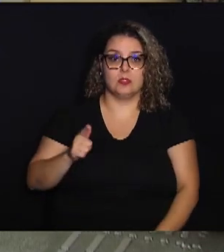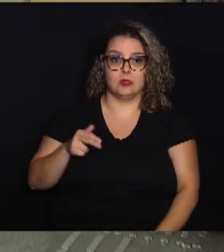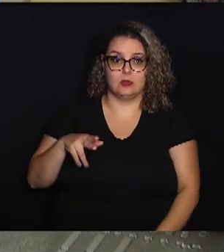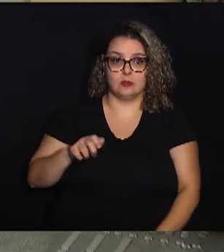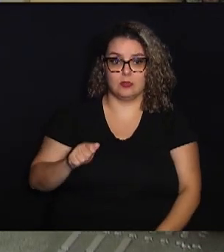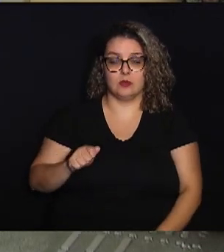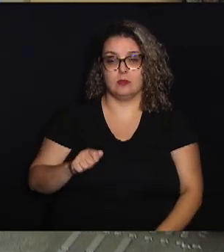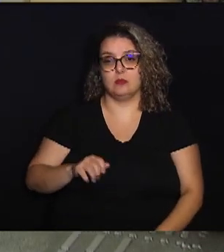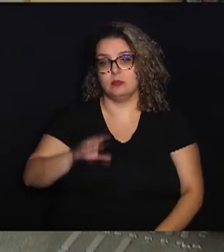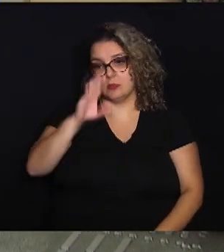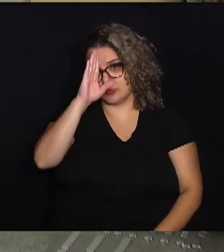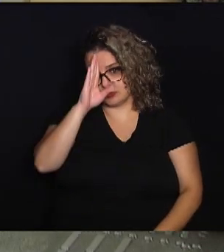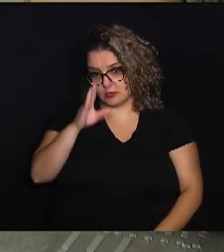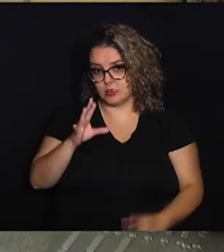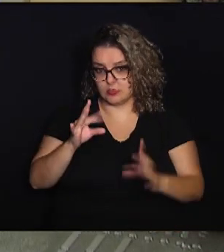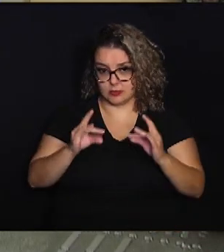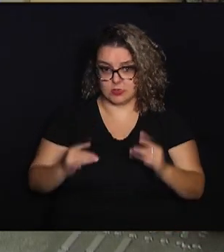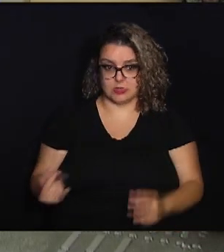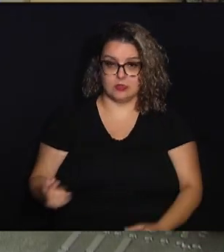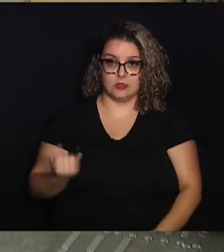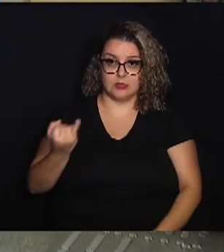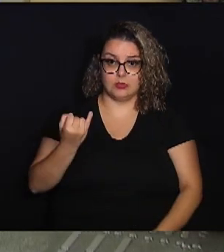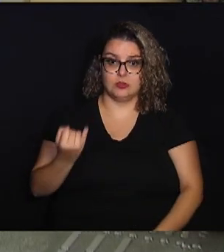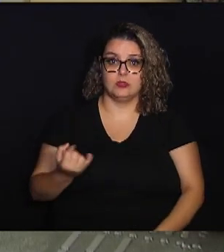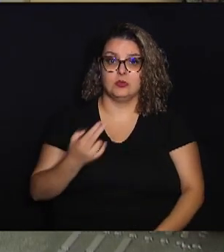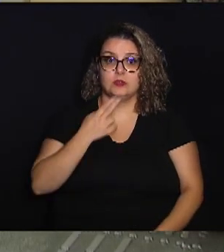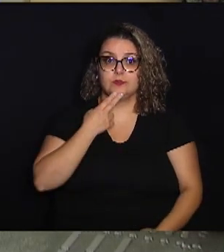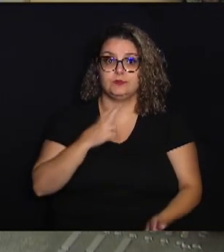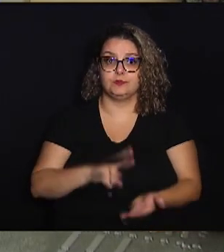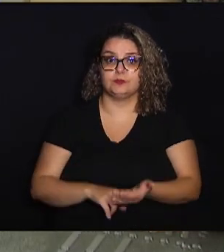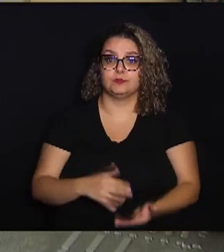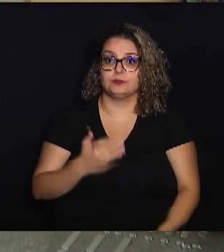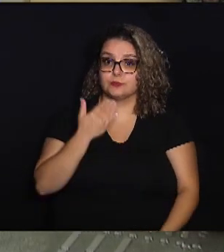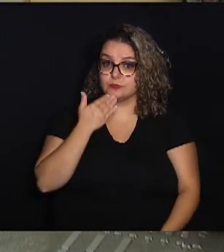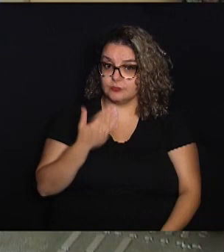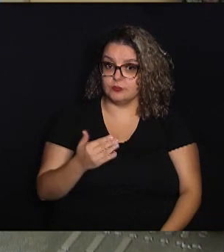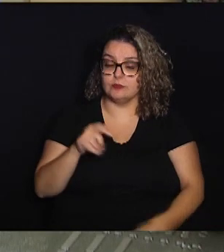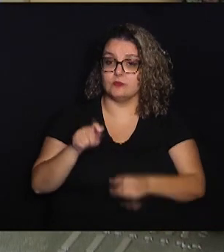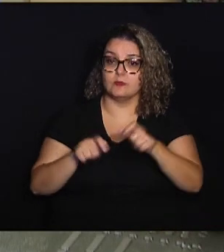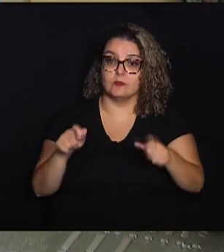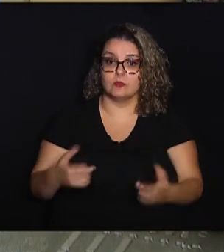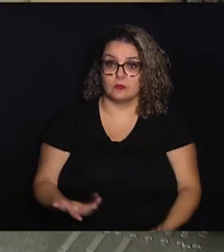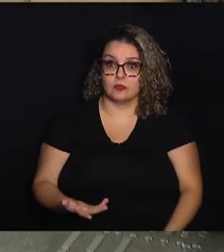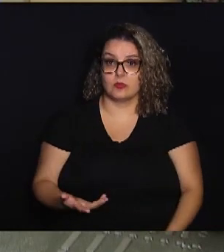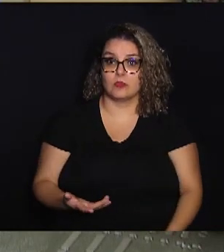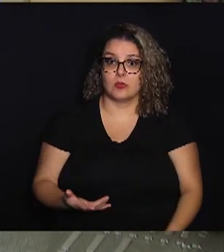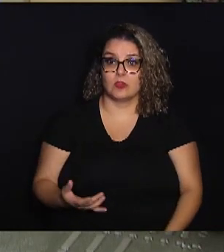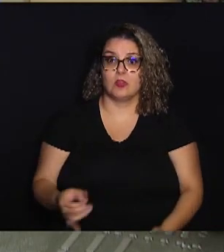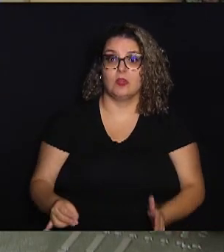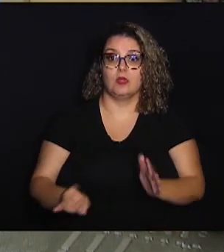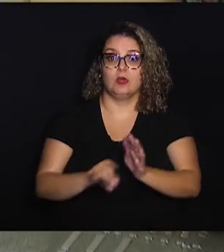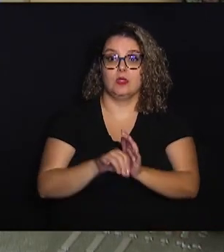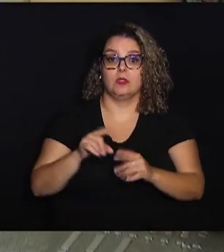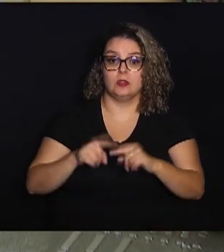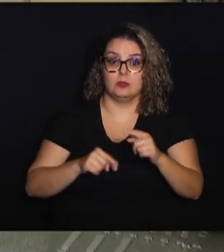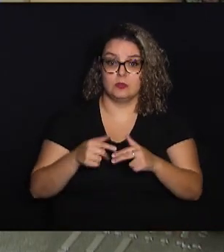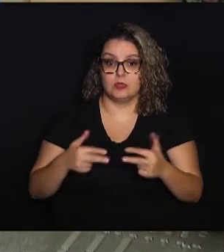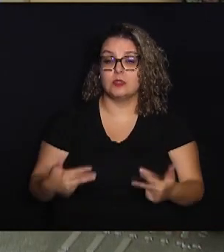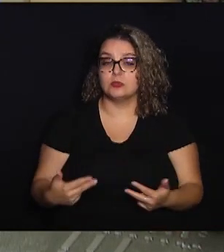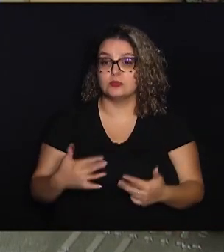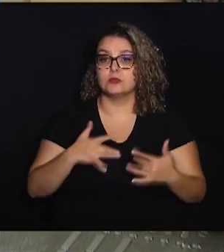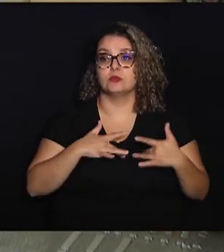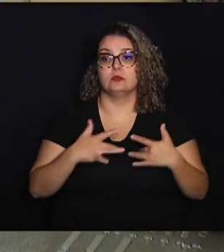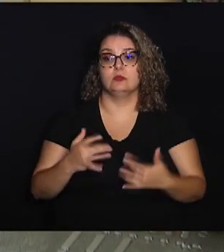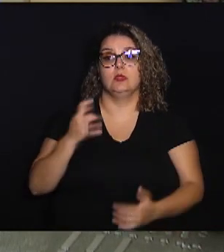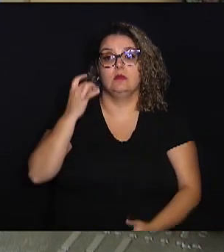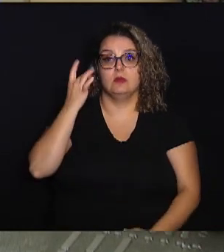E tem um detalhe importante: os Correios têm solicitado que as pessoas façam a identificação dos produtos doados para